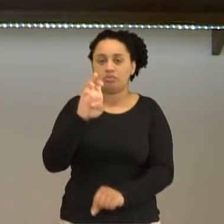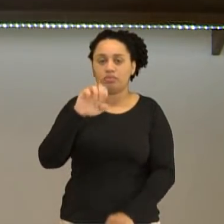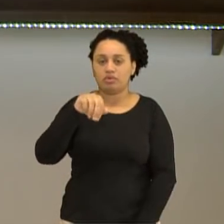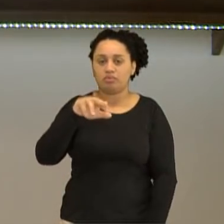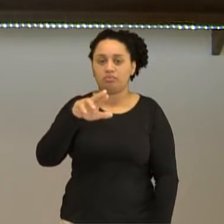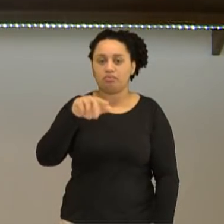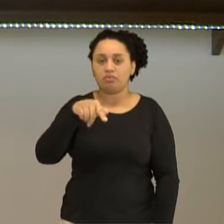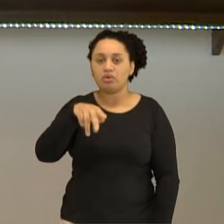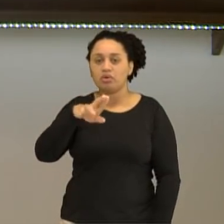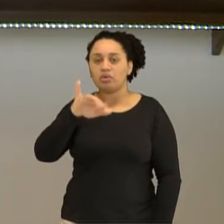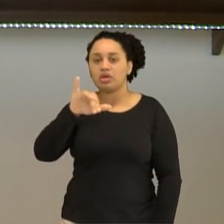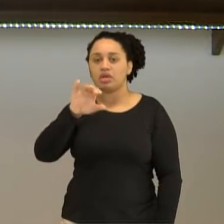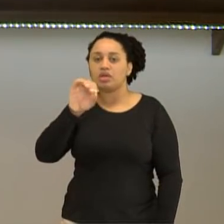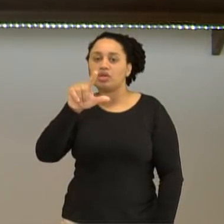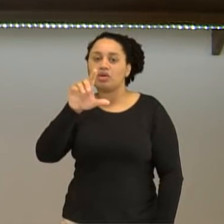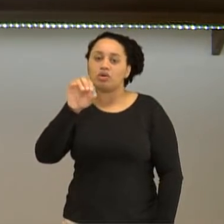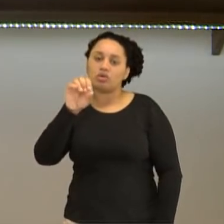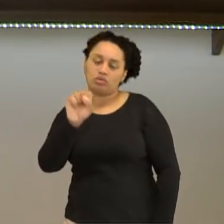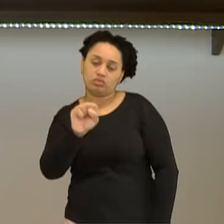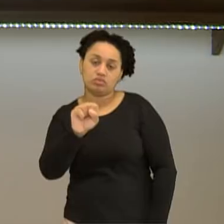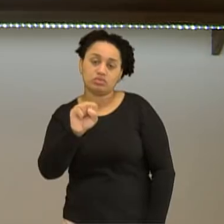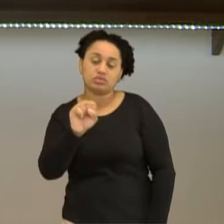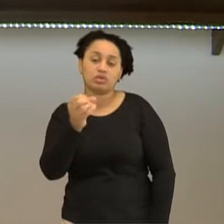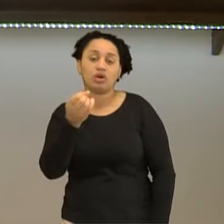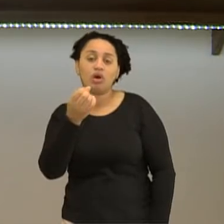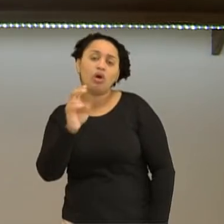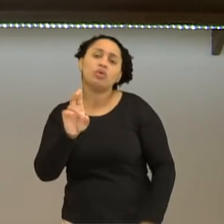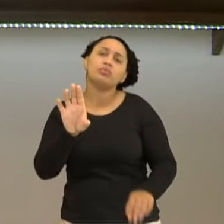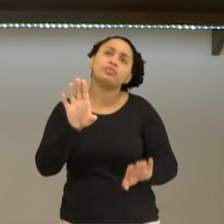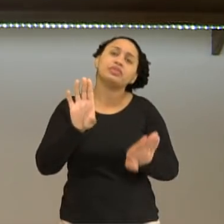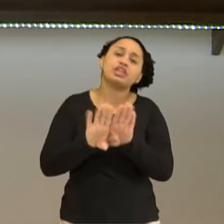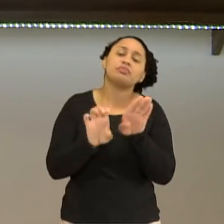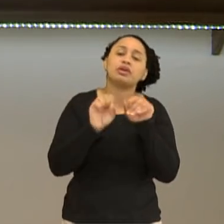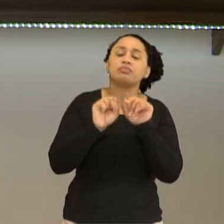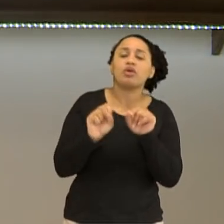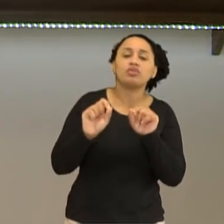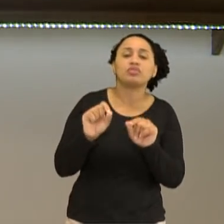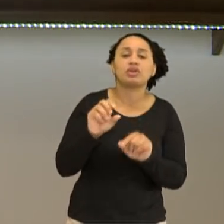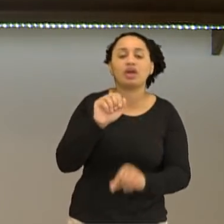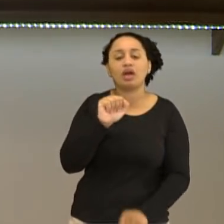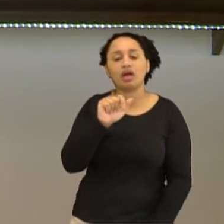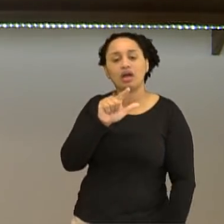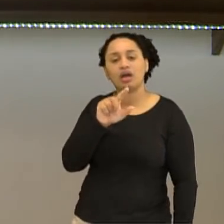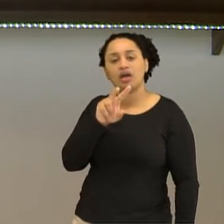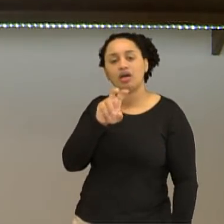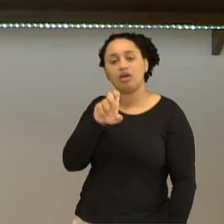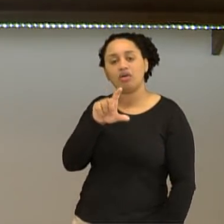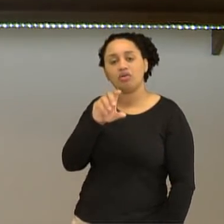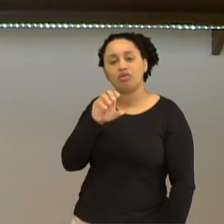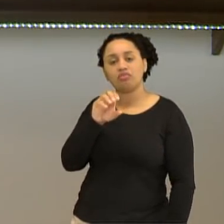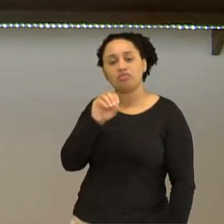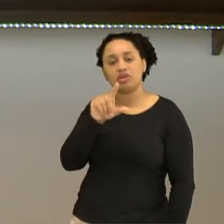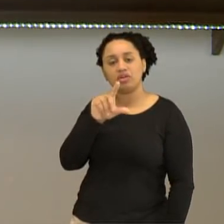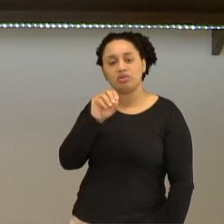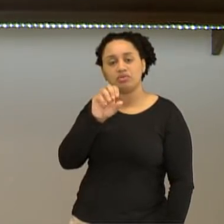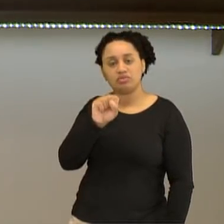ou talvez, podemos imaginar que aquilo ali são os alvéolos pulmonares, que é quando nós